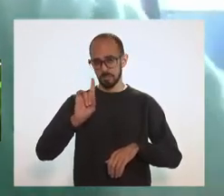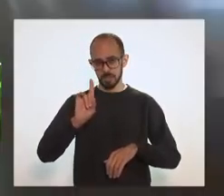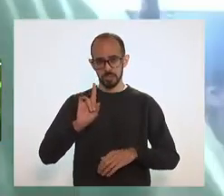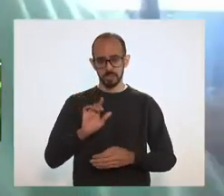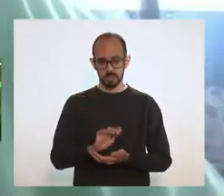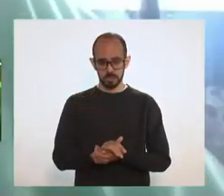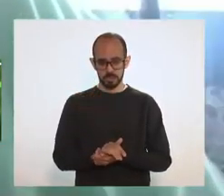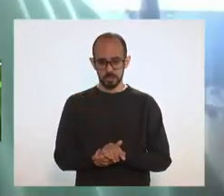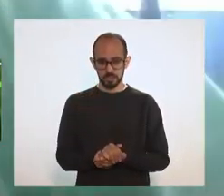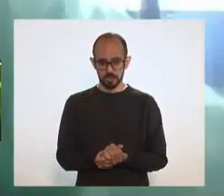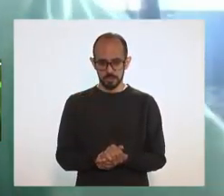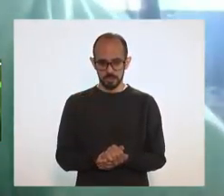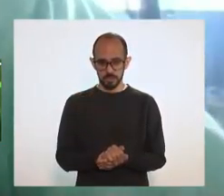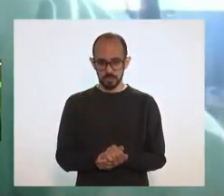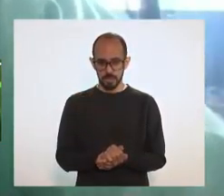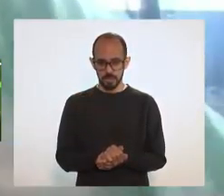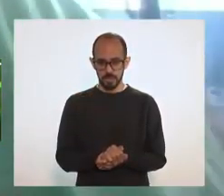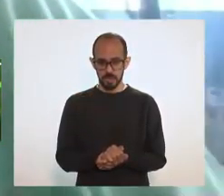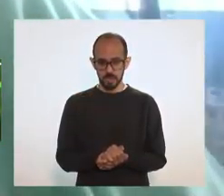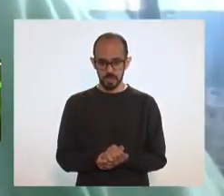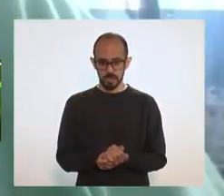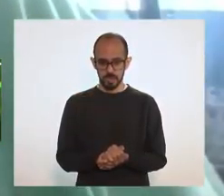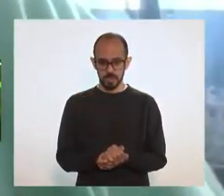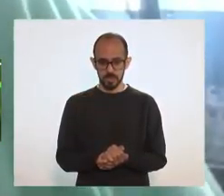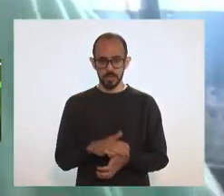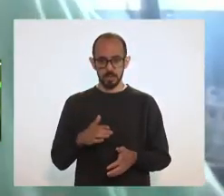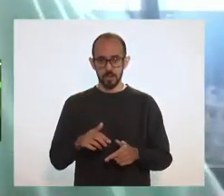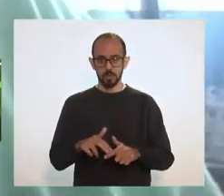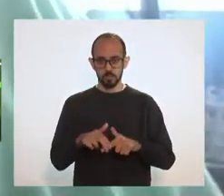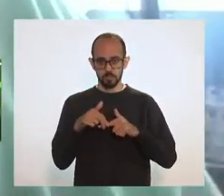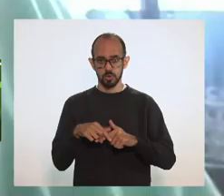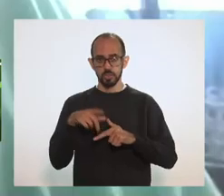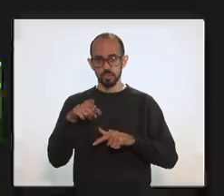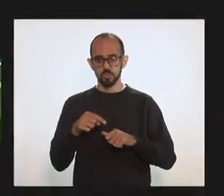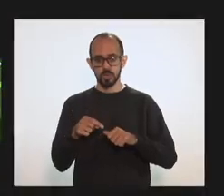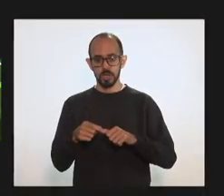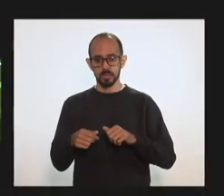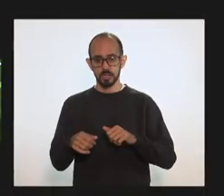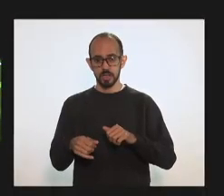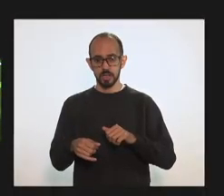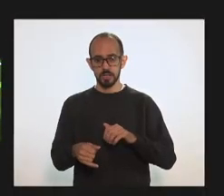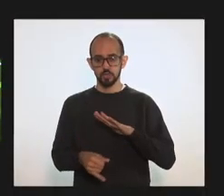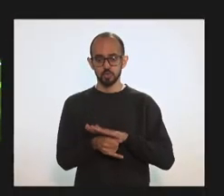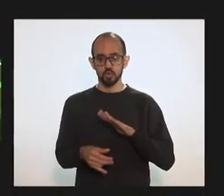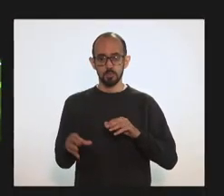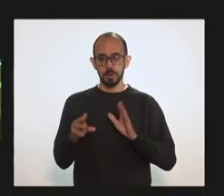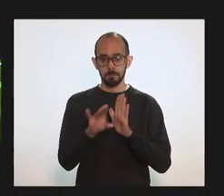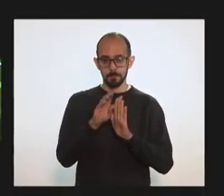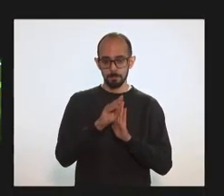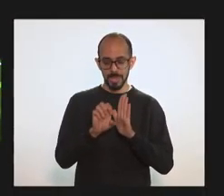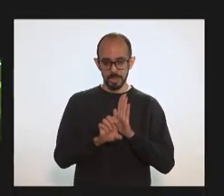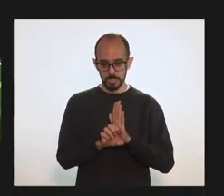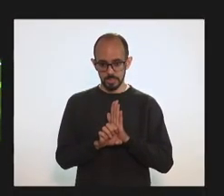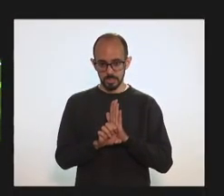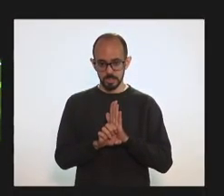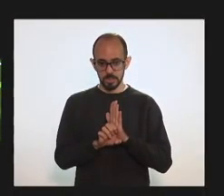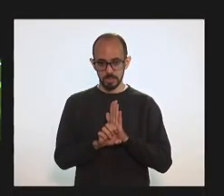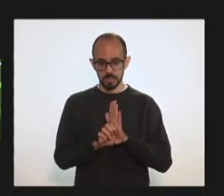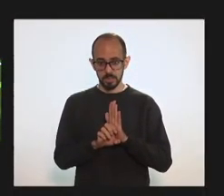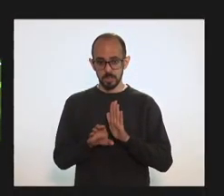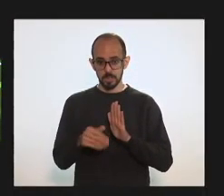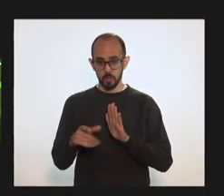e feminino. Não sei se interfere ou não, é só para mencionar isso, que a maioria de vocês talvez não